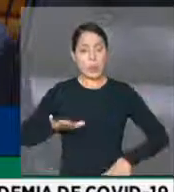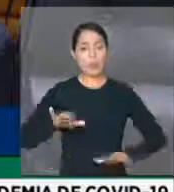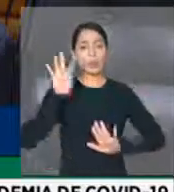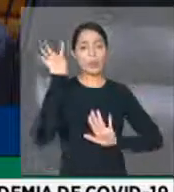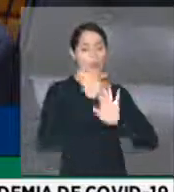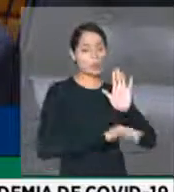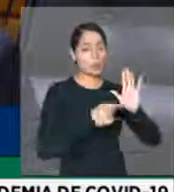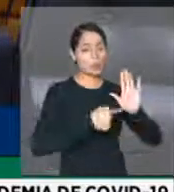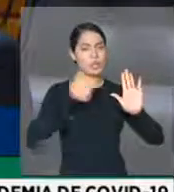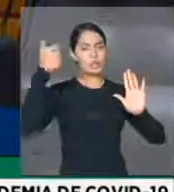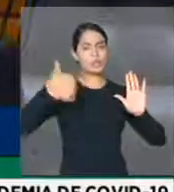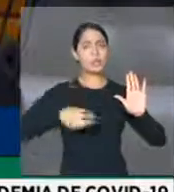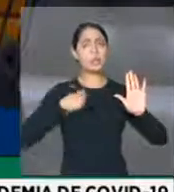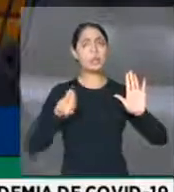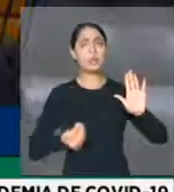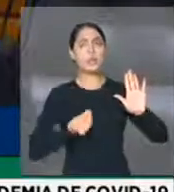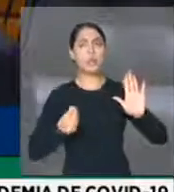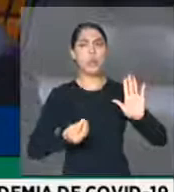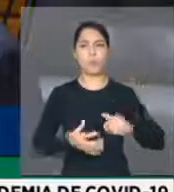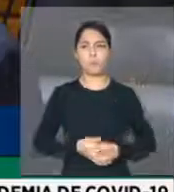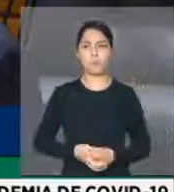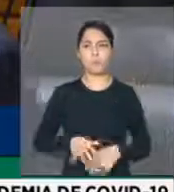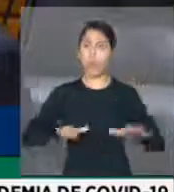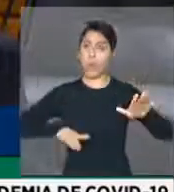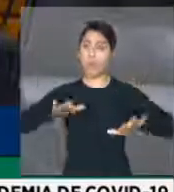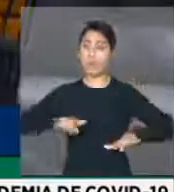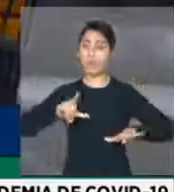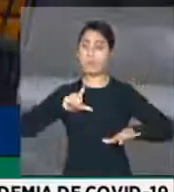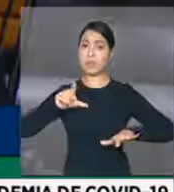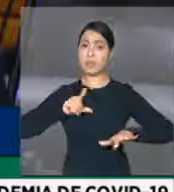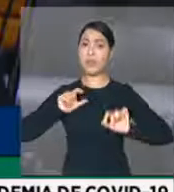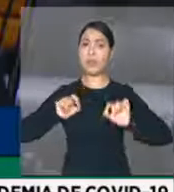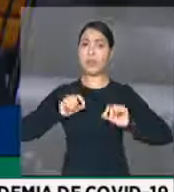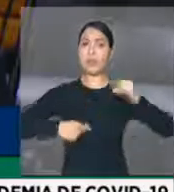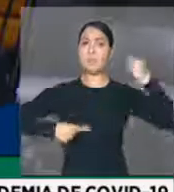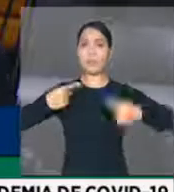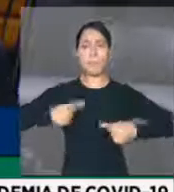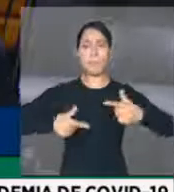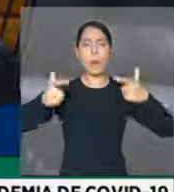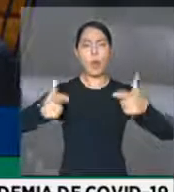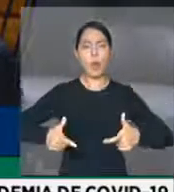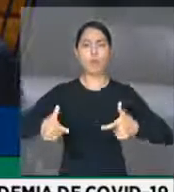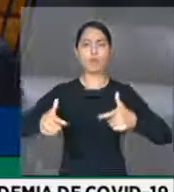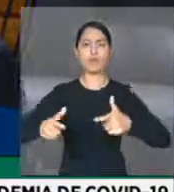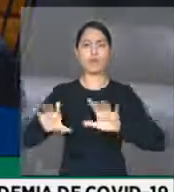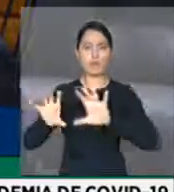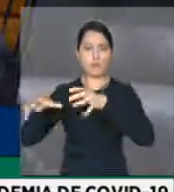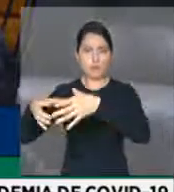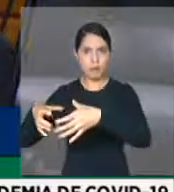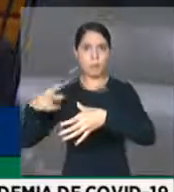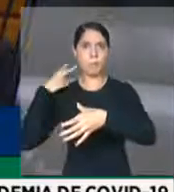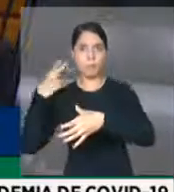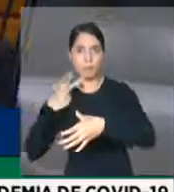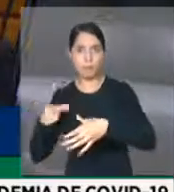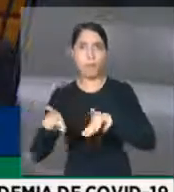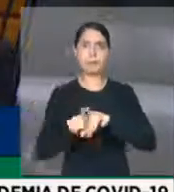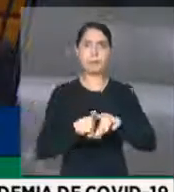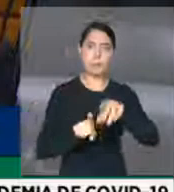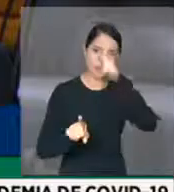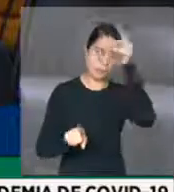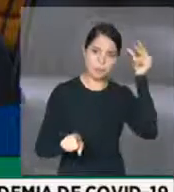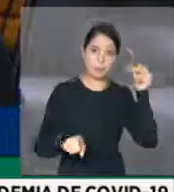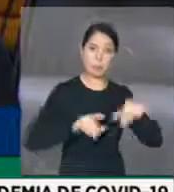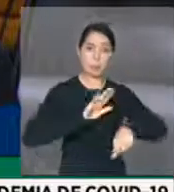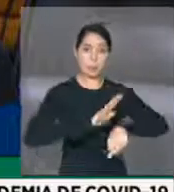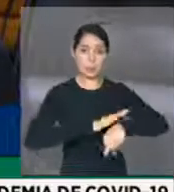poderiam ser, sim, até objeto de discussão na Câmara dos Vereadores, pelo prefeito. Mas não... Queria acrescentar o tempo de liderança,